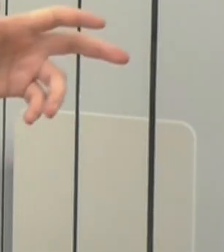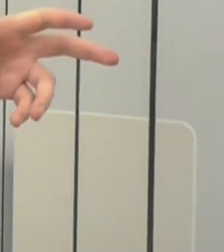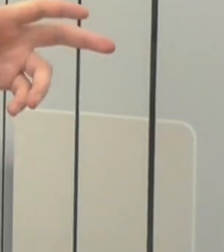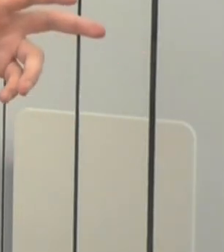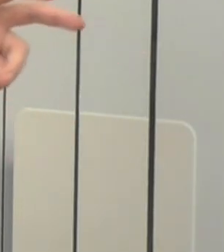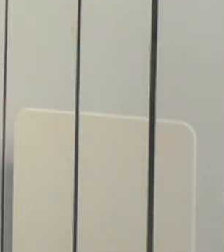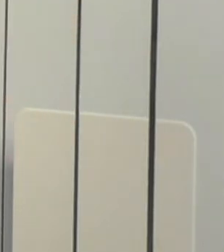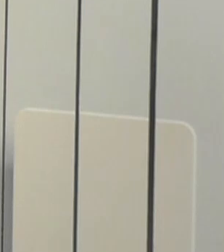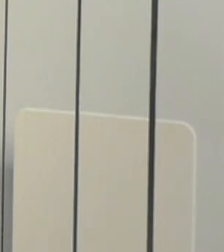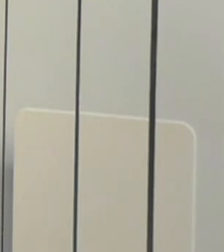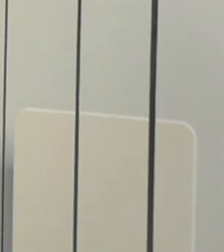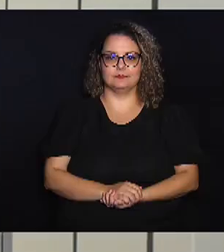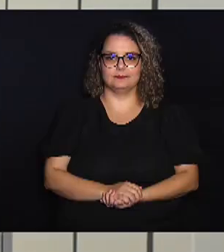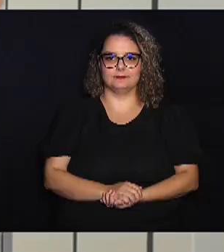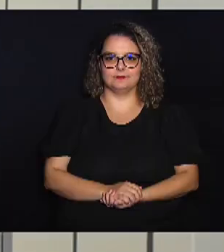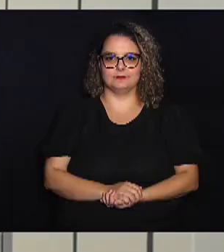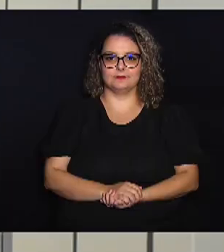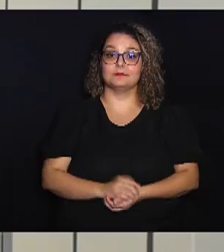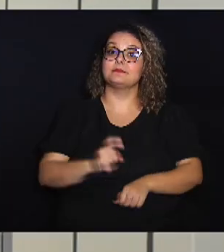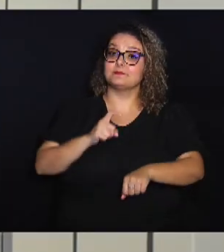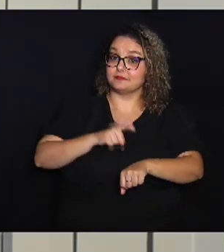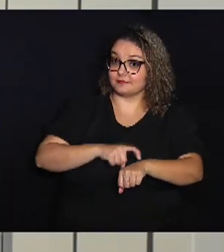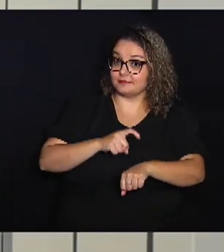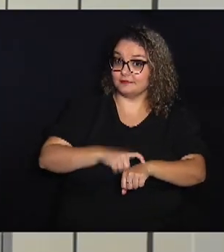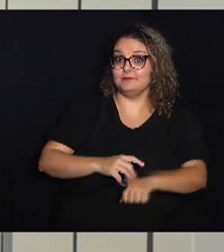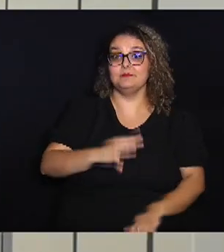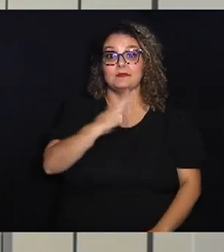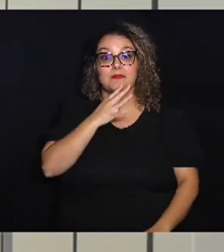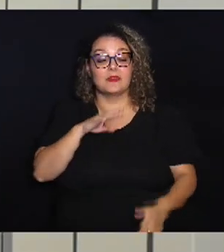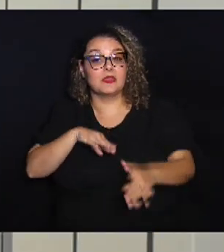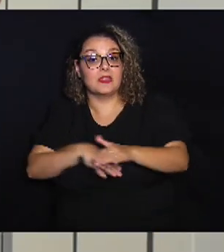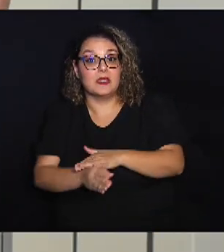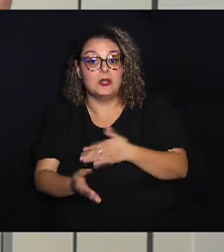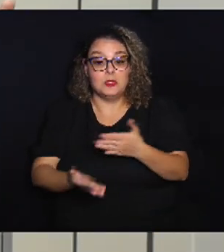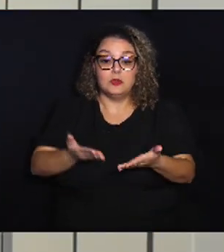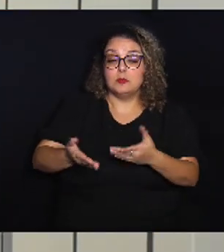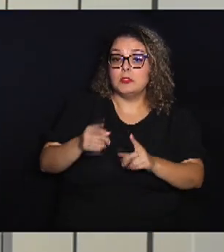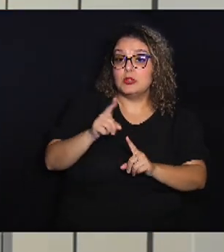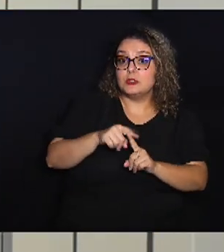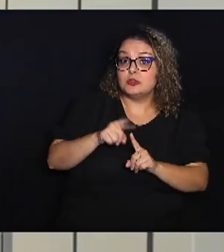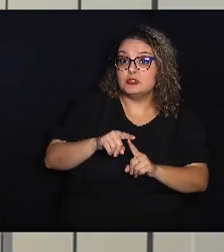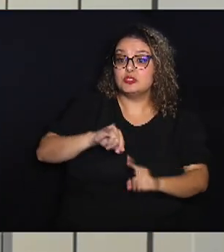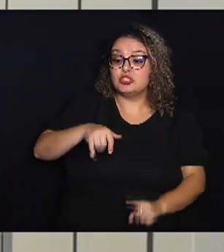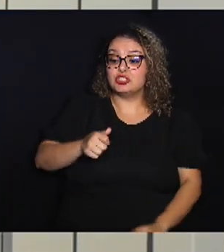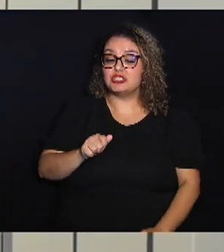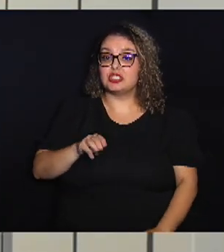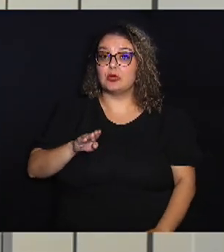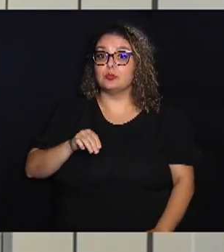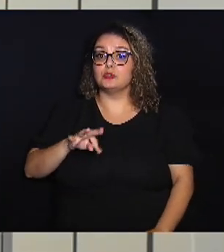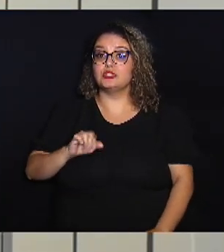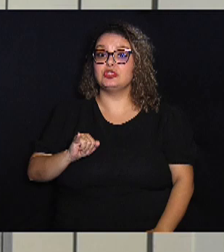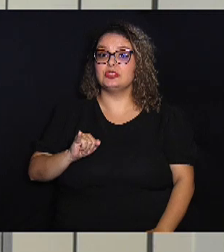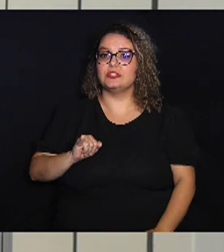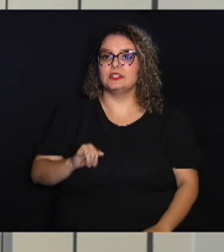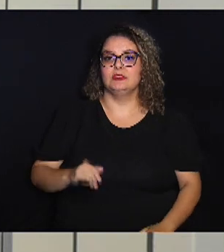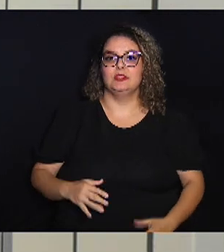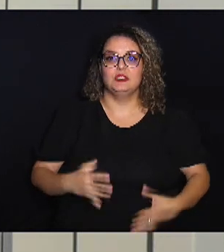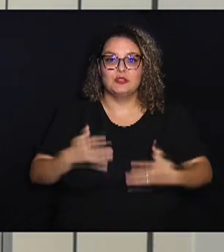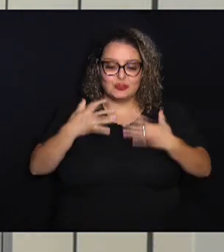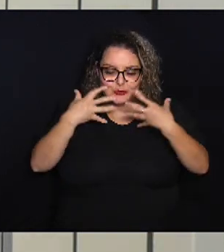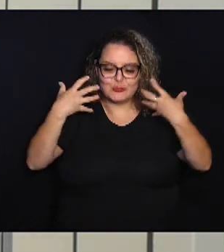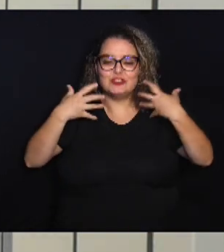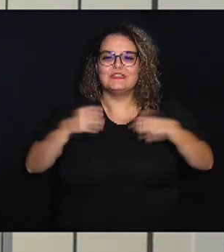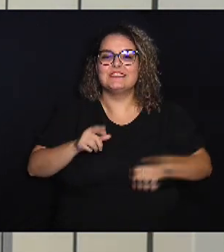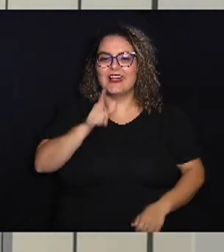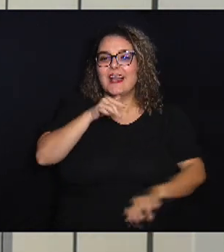Hora de conhecermos os hábitos, cuidados, a espécie do jabuti e do tigre d'água no